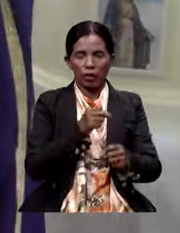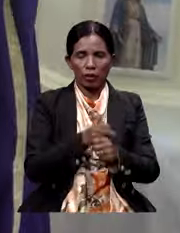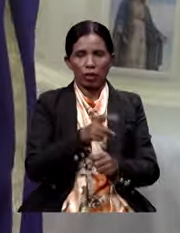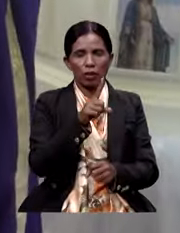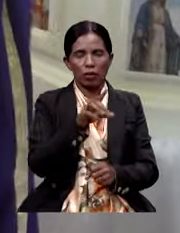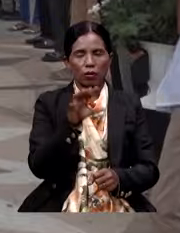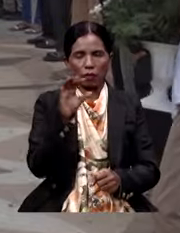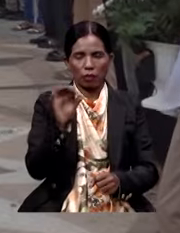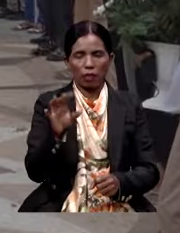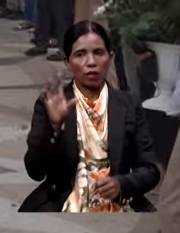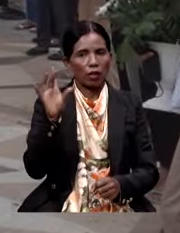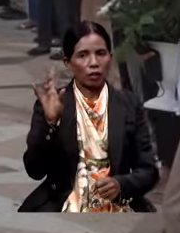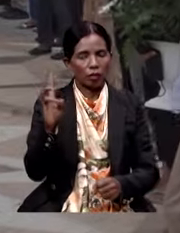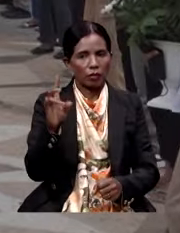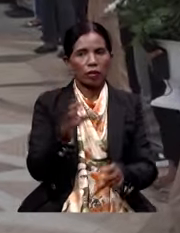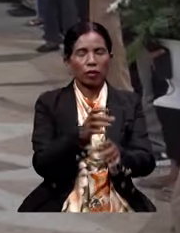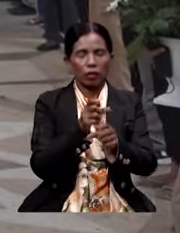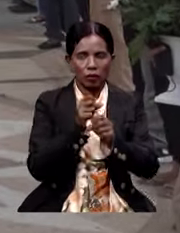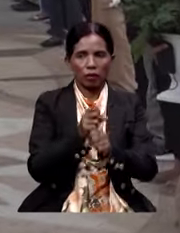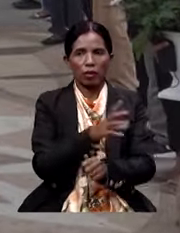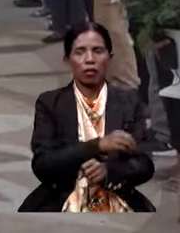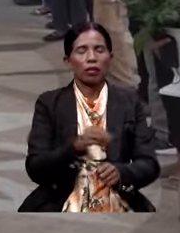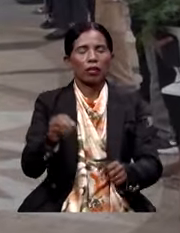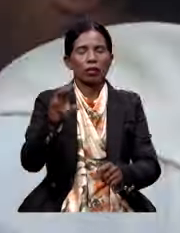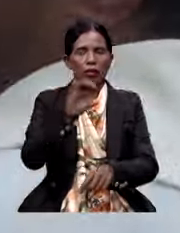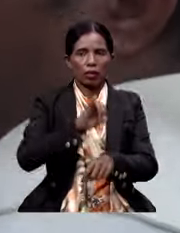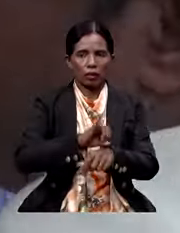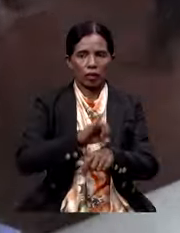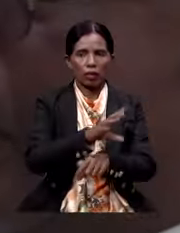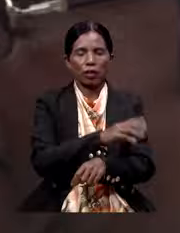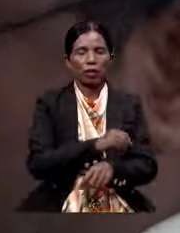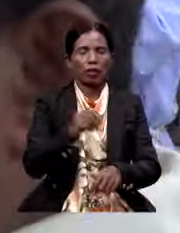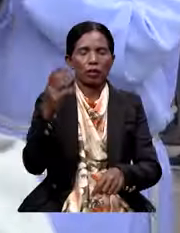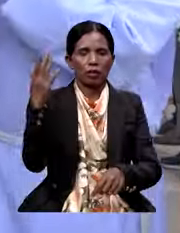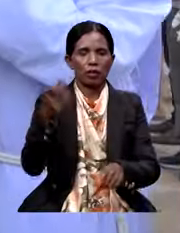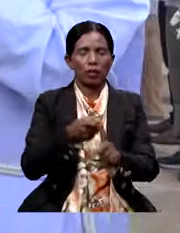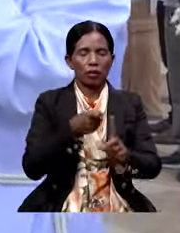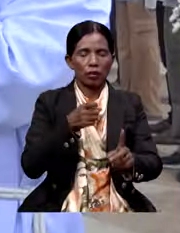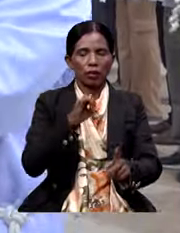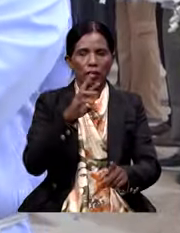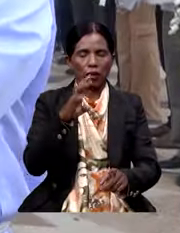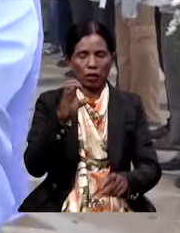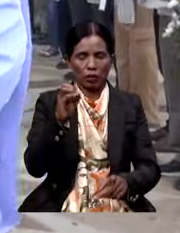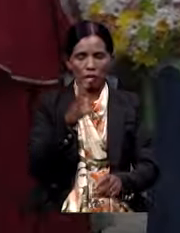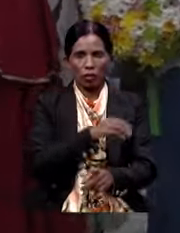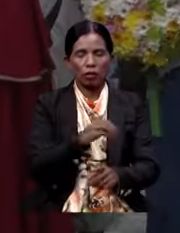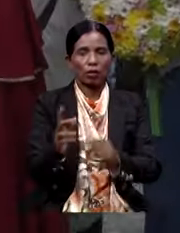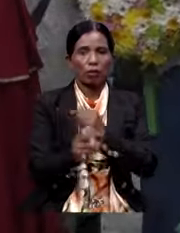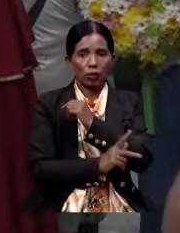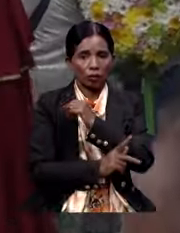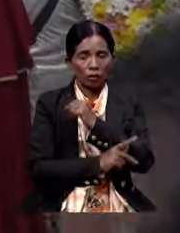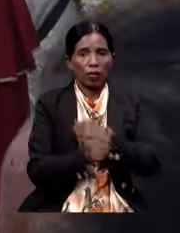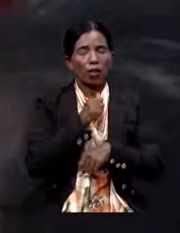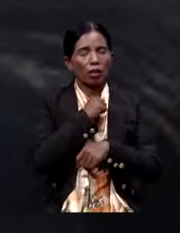Ritunulo Resinualo, sim ordenação sacerdotal e a seminário conciliar Braga, Husi Dom Eurico Dias Nogueira,